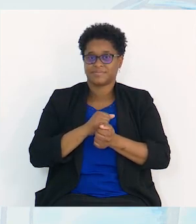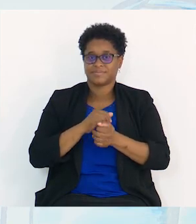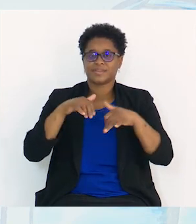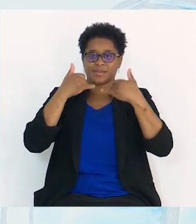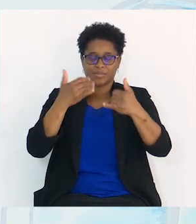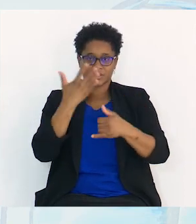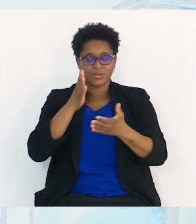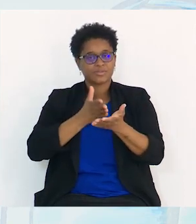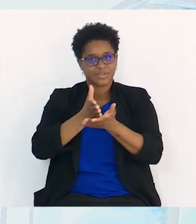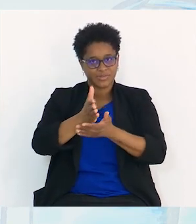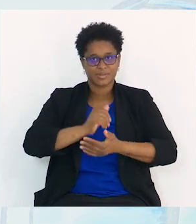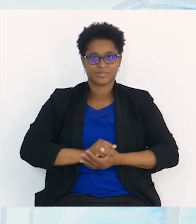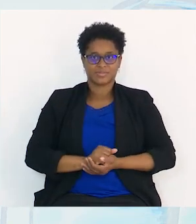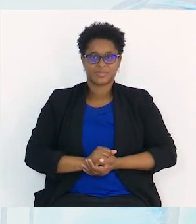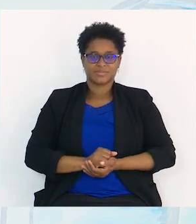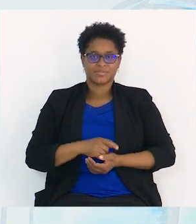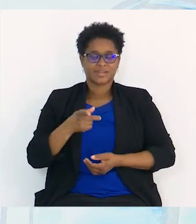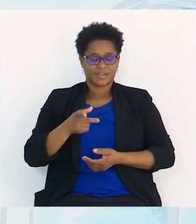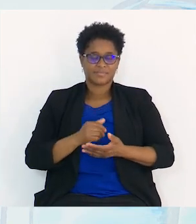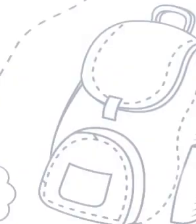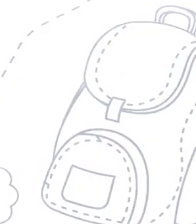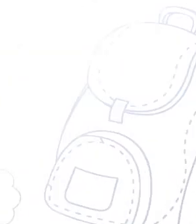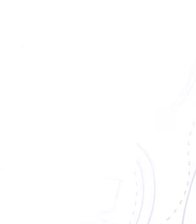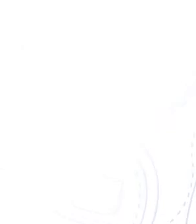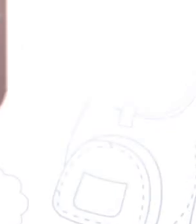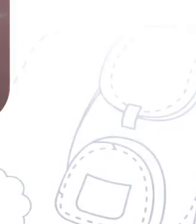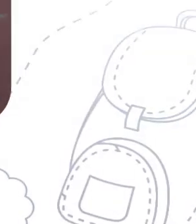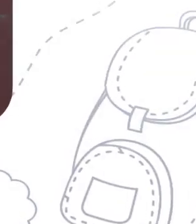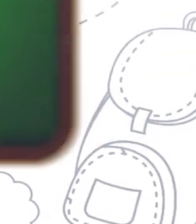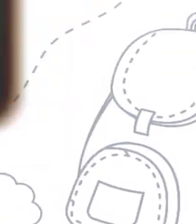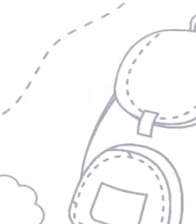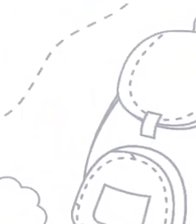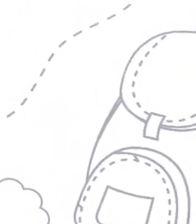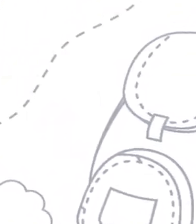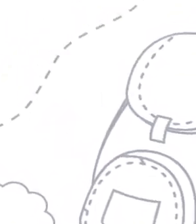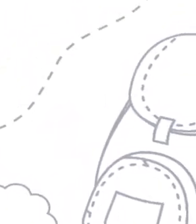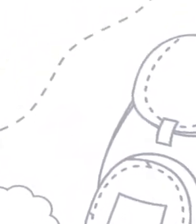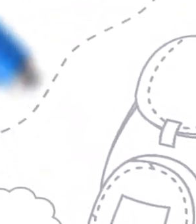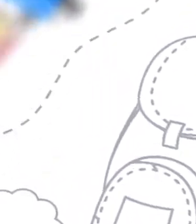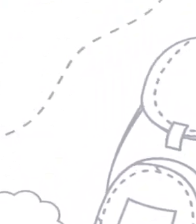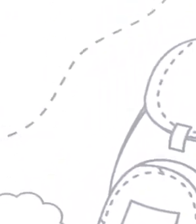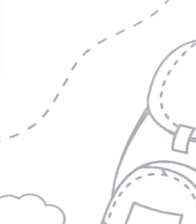Próxima aula a gente continua. Até lá!